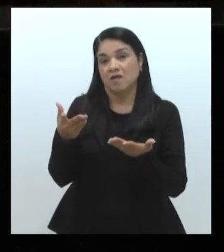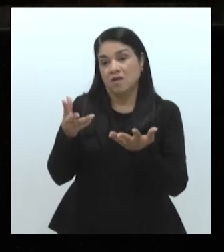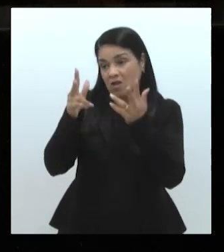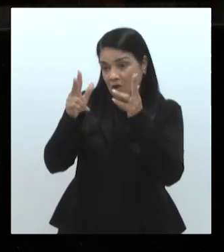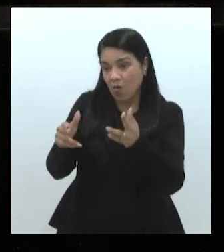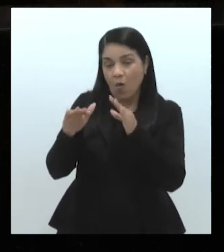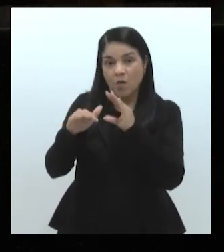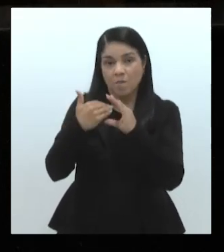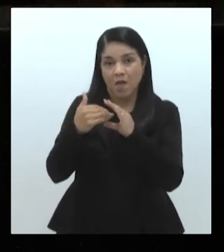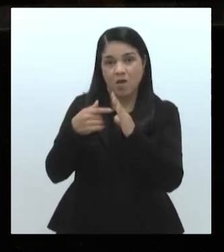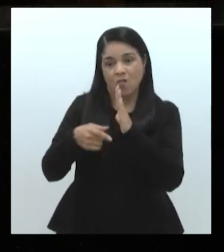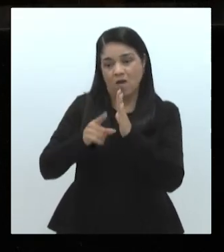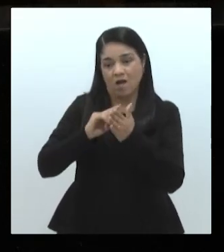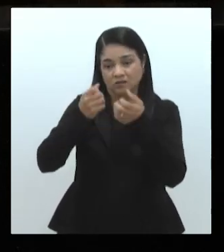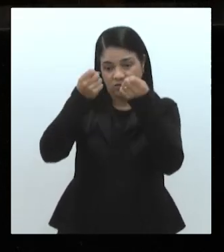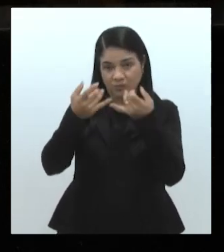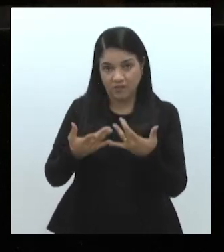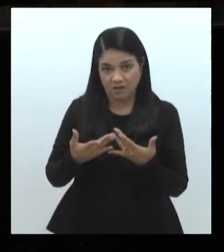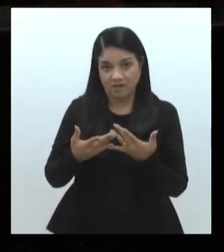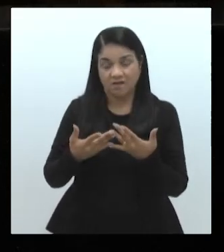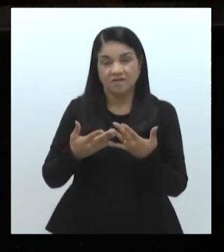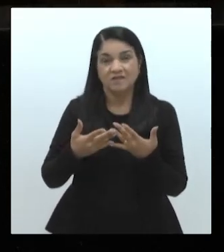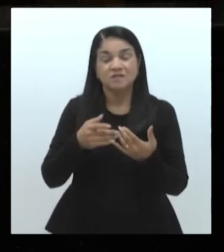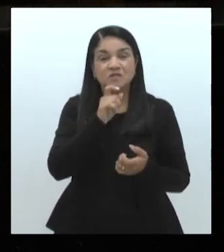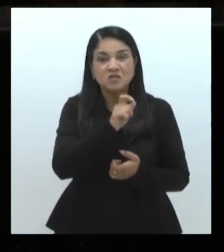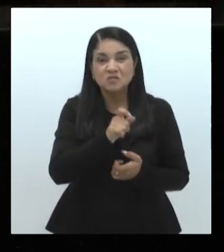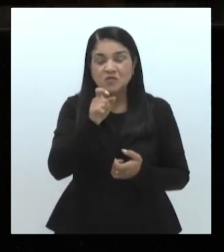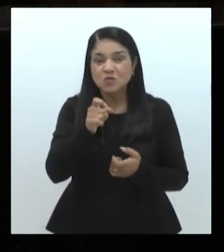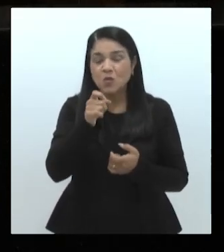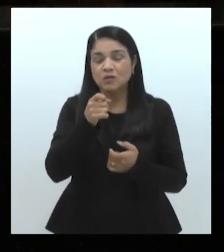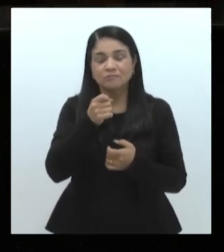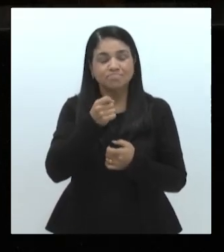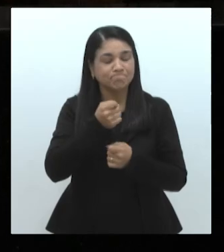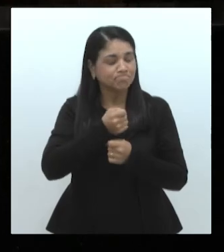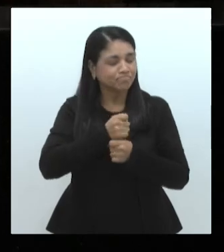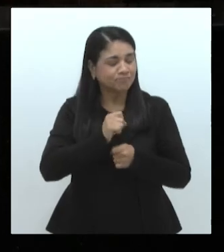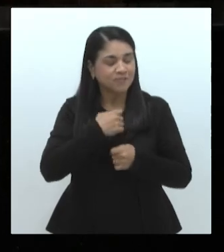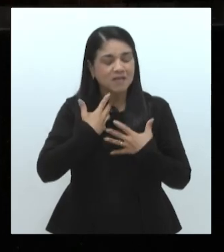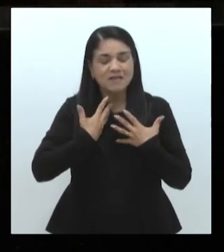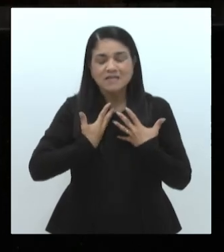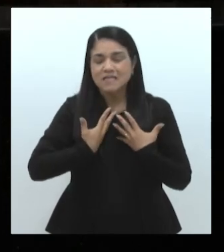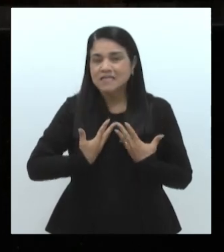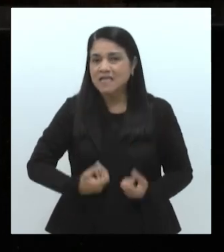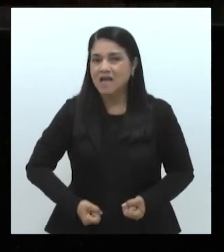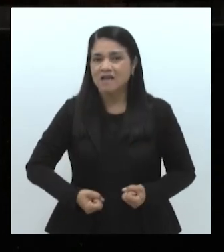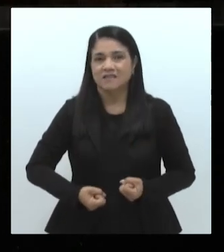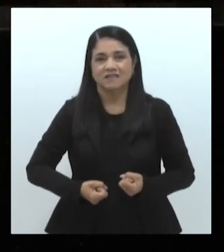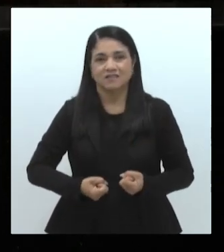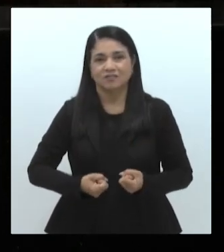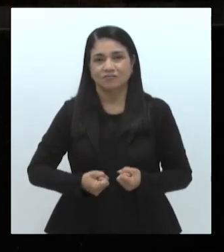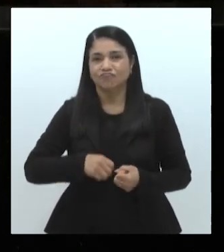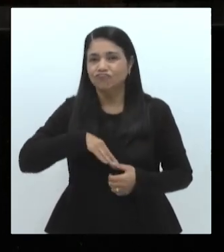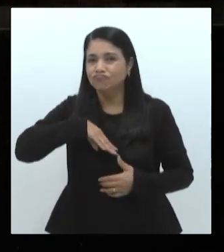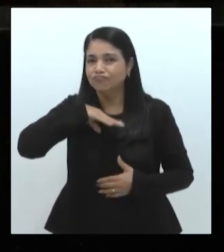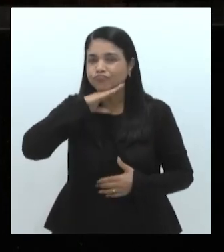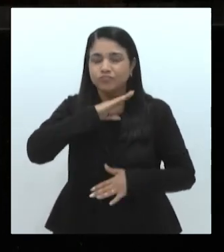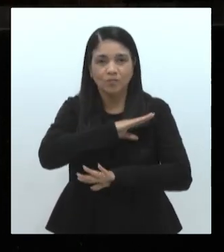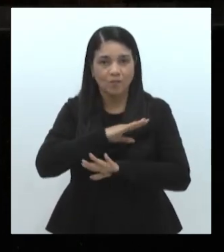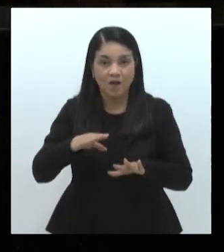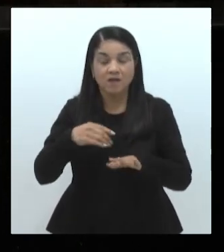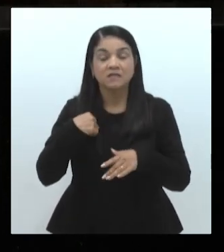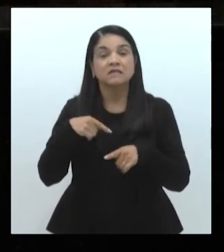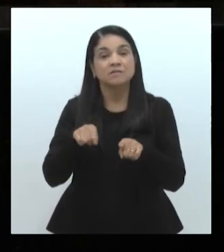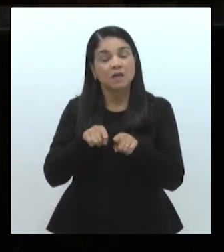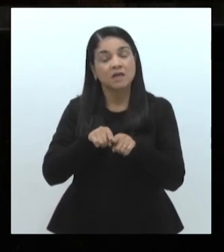li. As pessoas estão indignadas e cansadas, exaustas. Também recebemos, como já